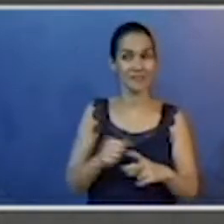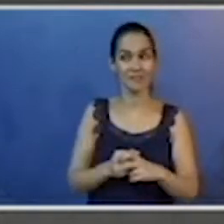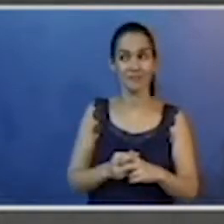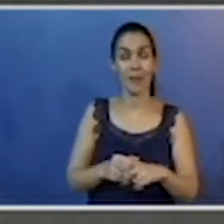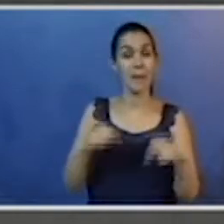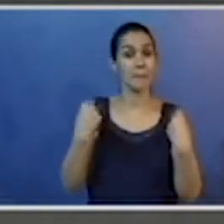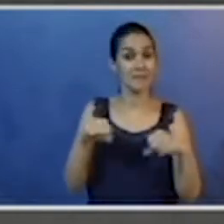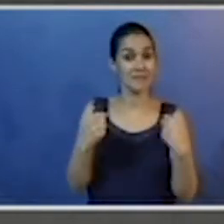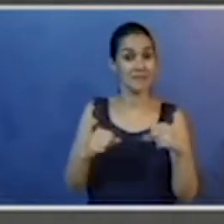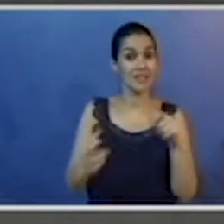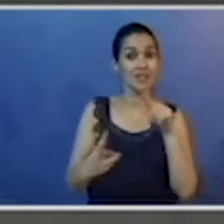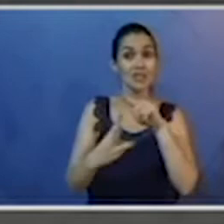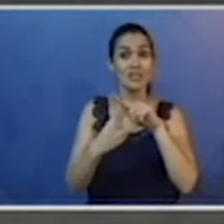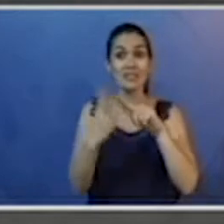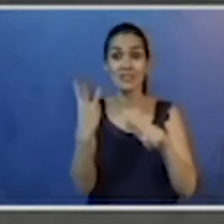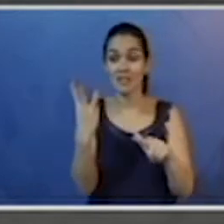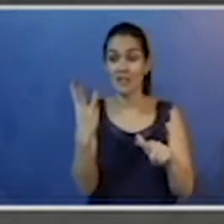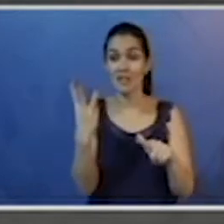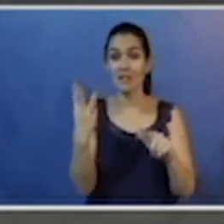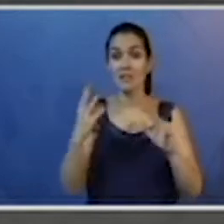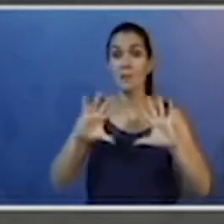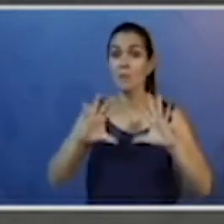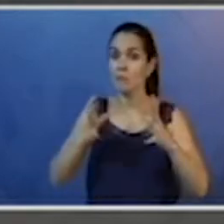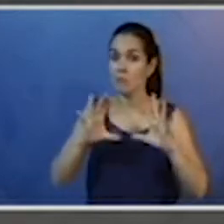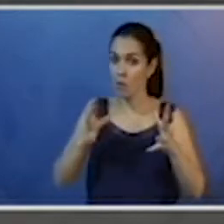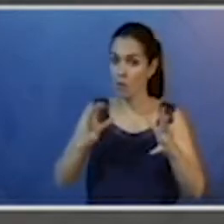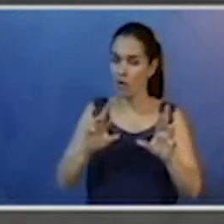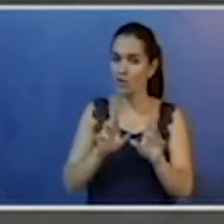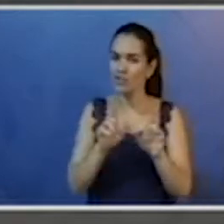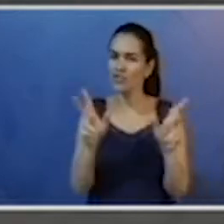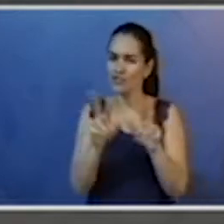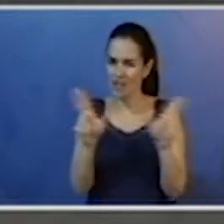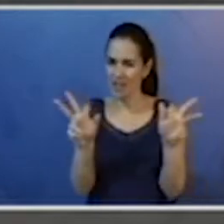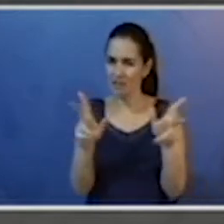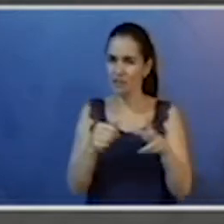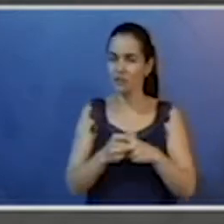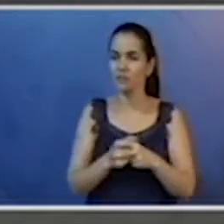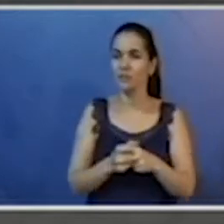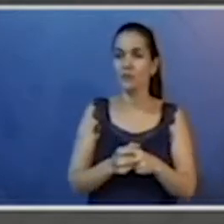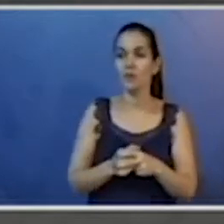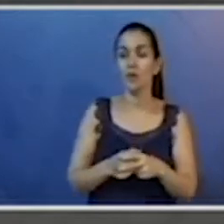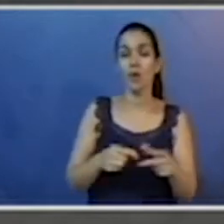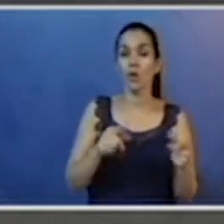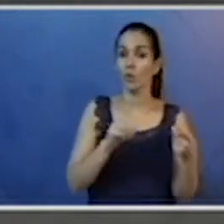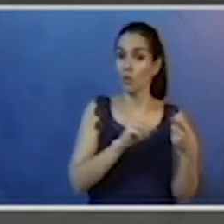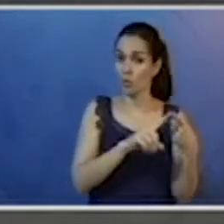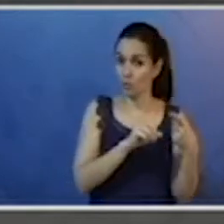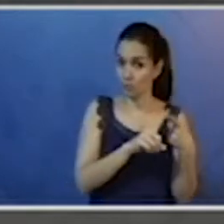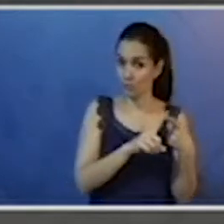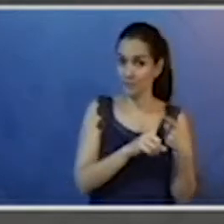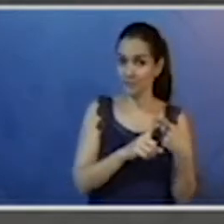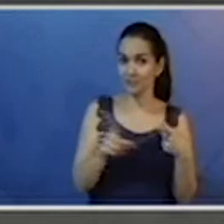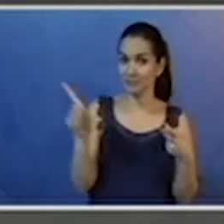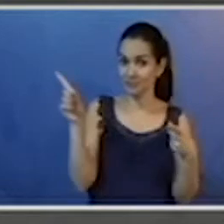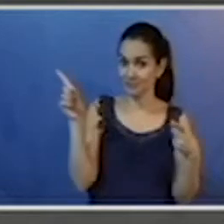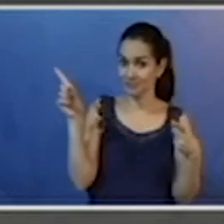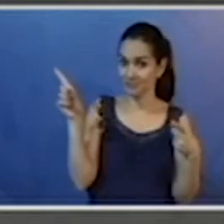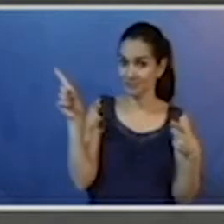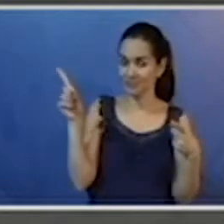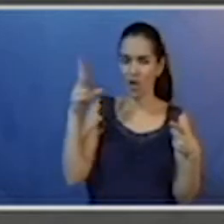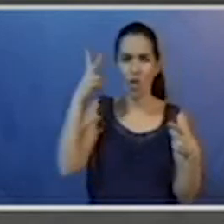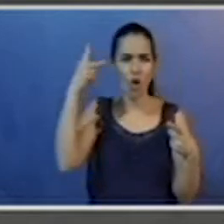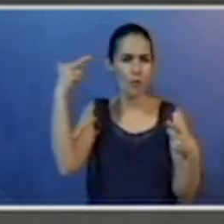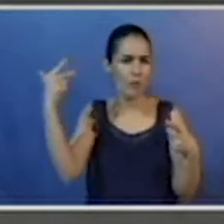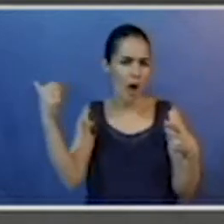nós vamos precisar de três bolas 3 tipos de bolas diferente Ah não precisa de uma bola grande aqui eu tenho uma bola